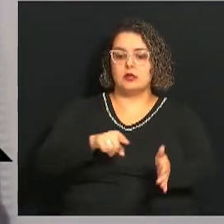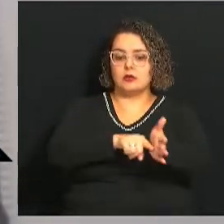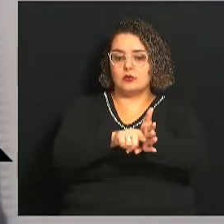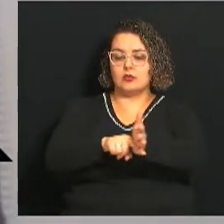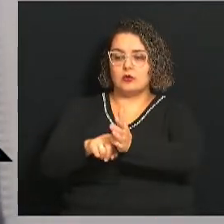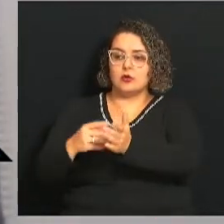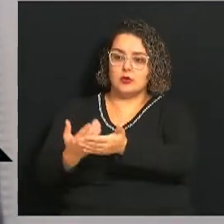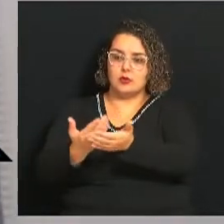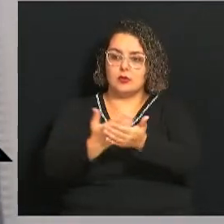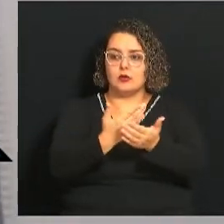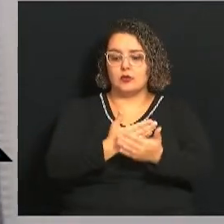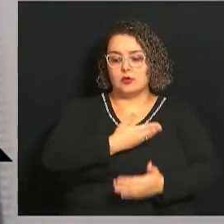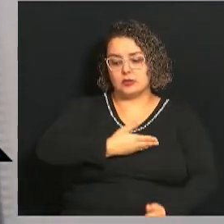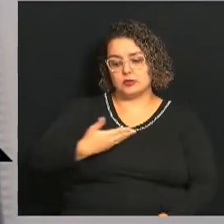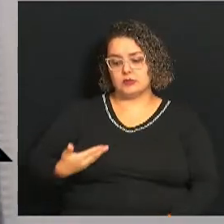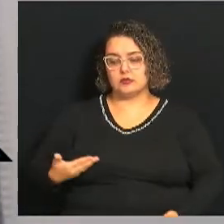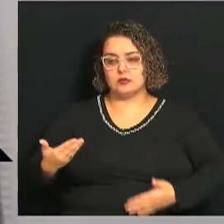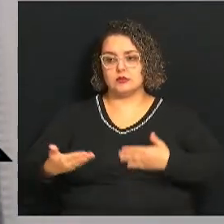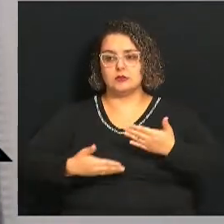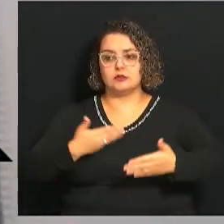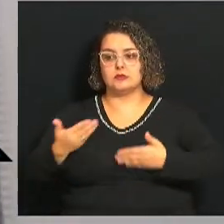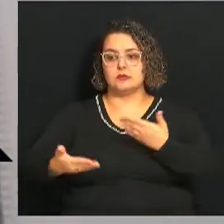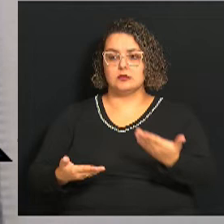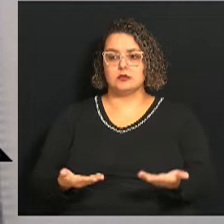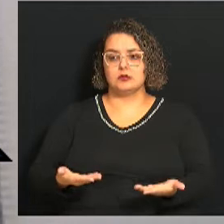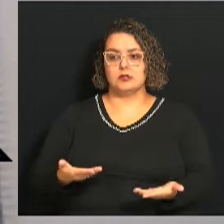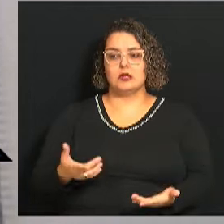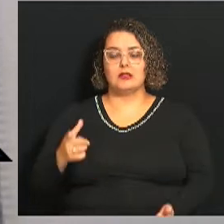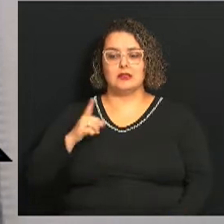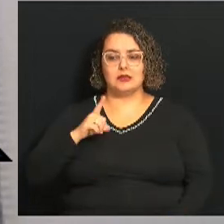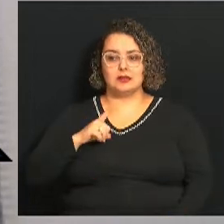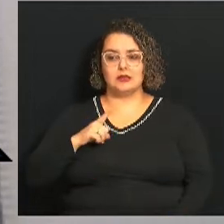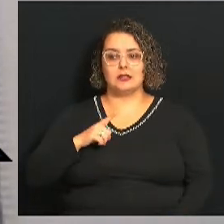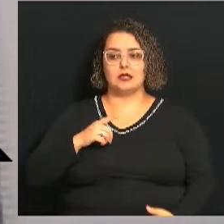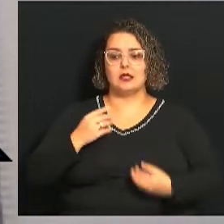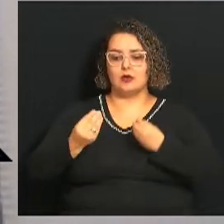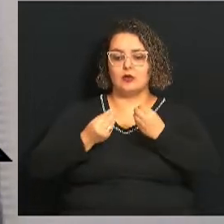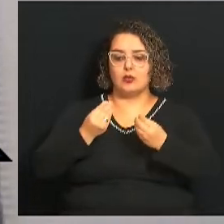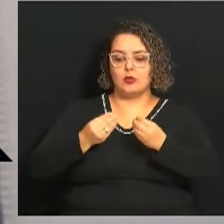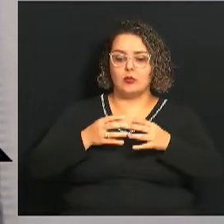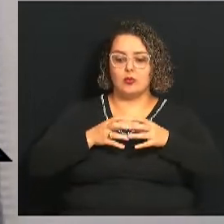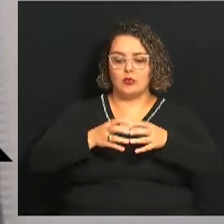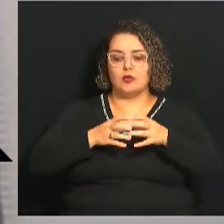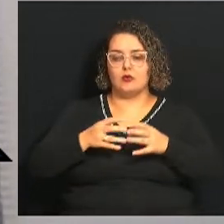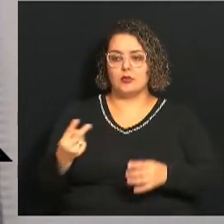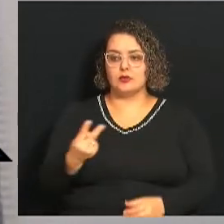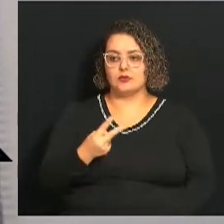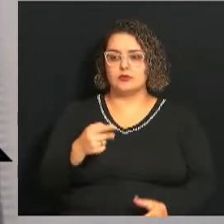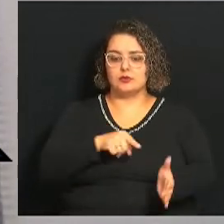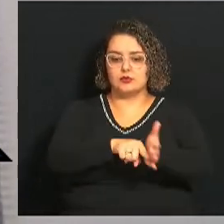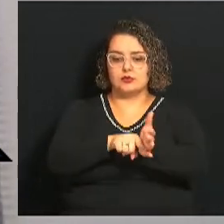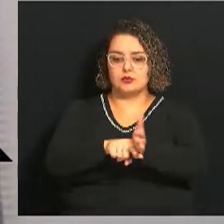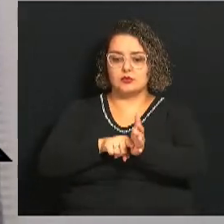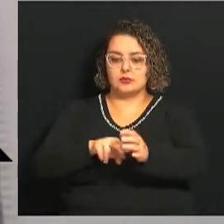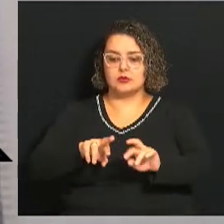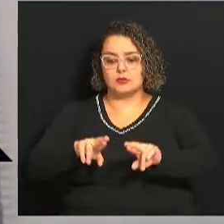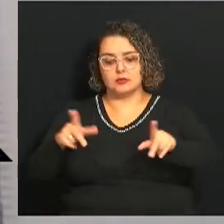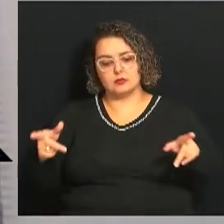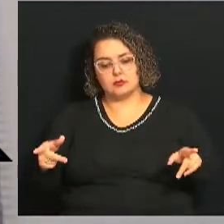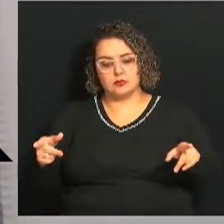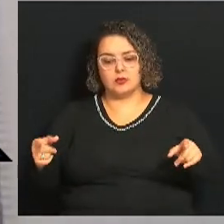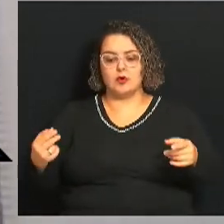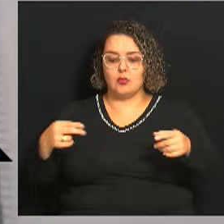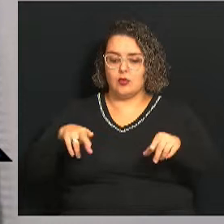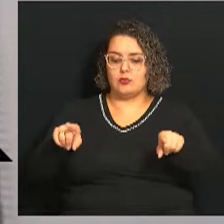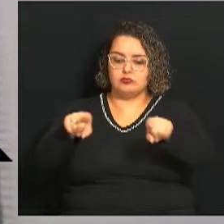de Serviços Públicos. Então, assim, dá para conviver esses dois levantamentos, eles se conversam também. É uma coisa que a gente queria